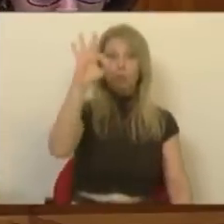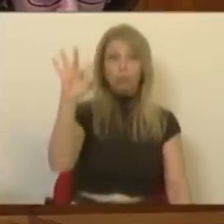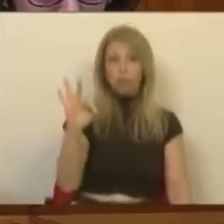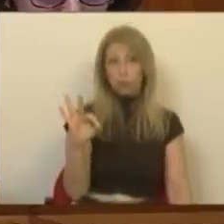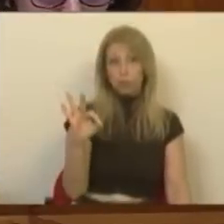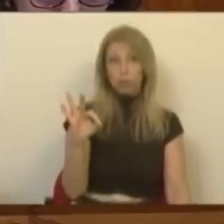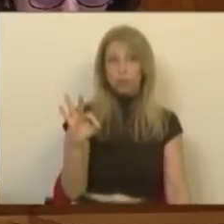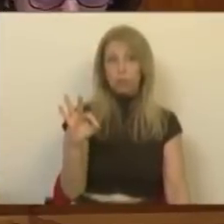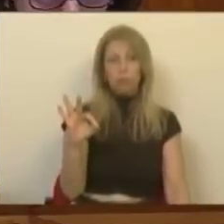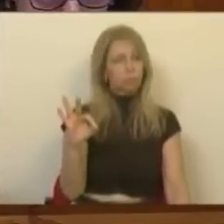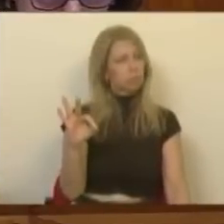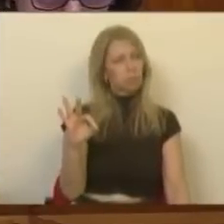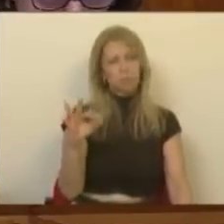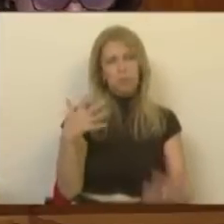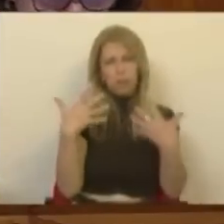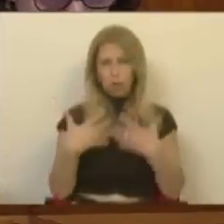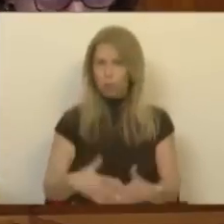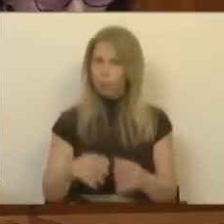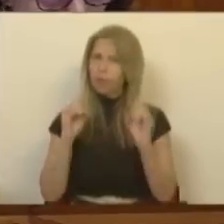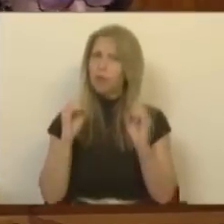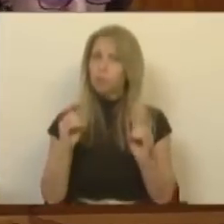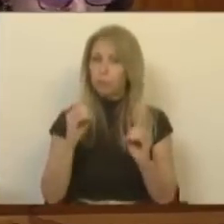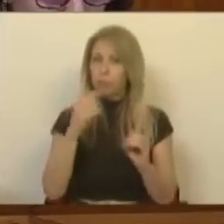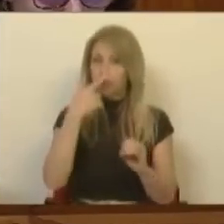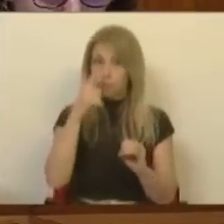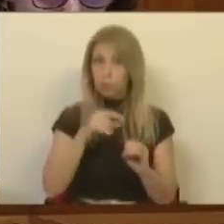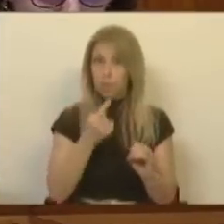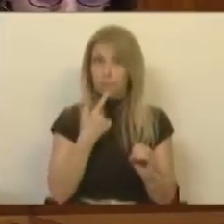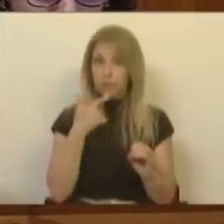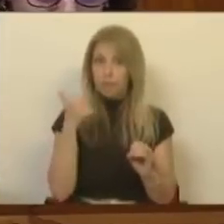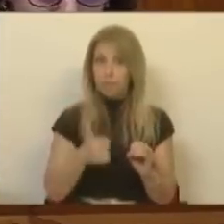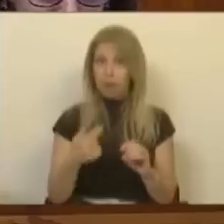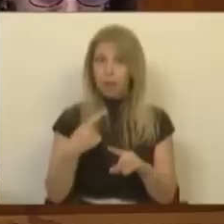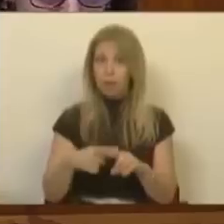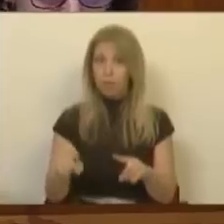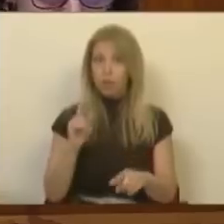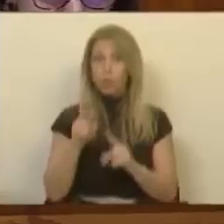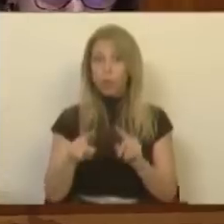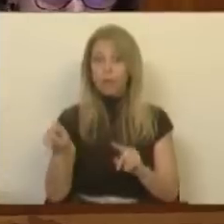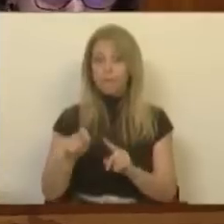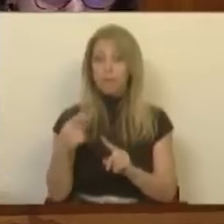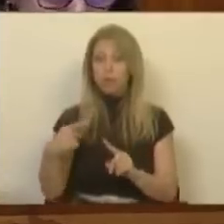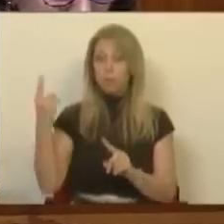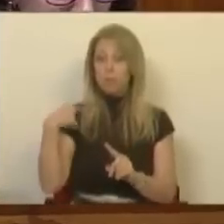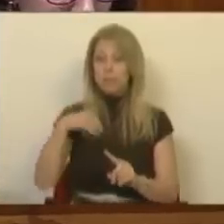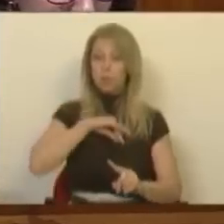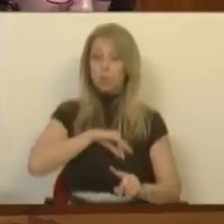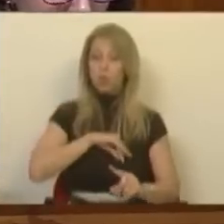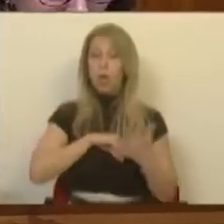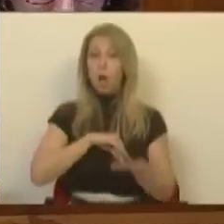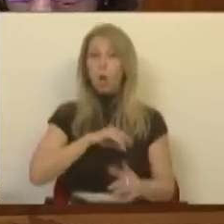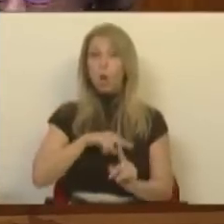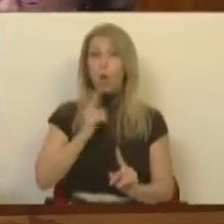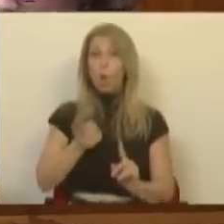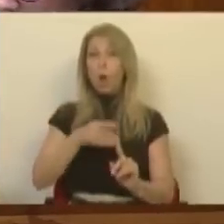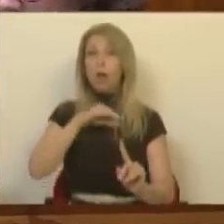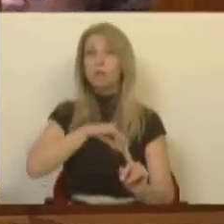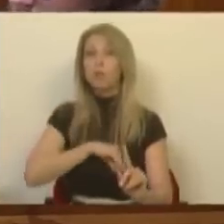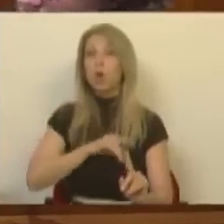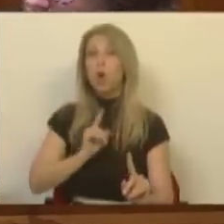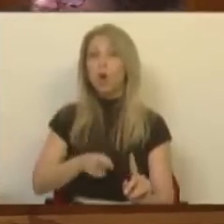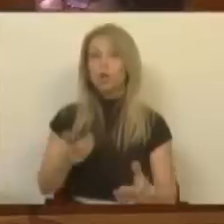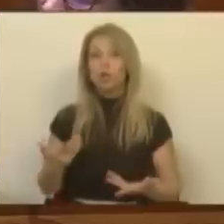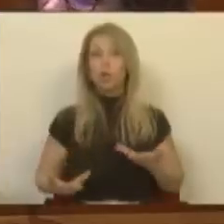não tenha nadas dúvidas que as pessoas percebem bem a diferença entre aquilo que receberam o mês passado e aquilo que vão receber este ano este